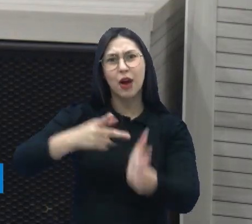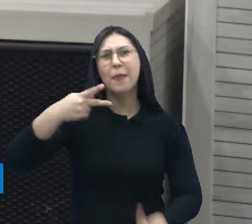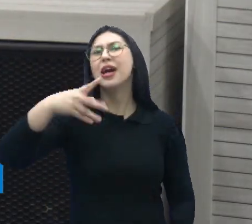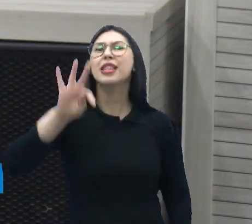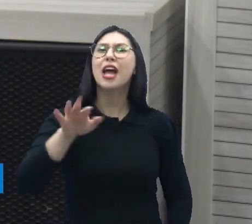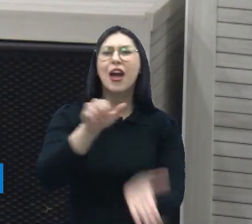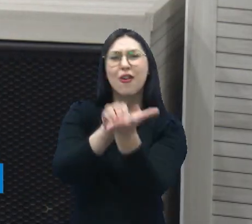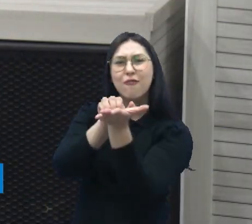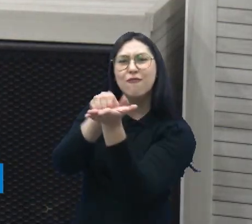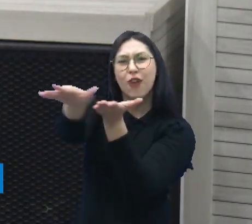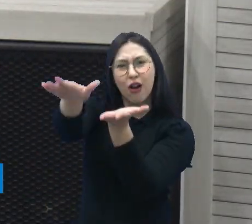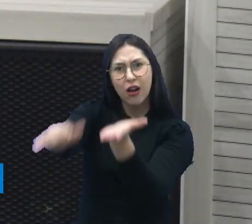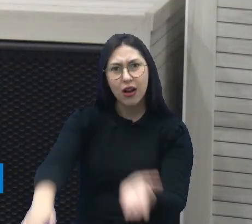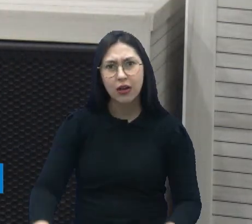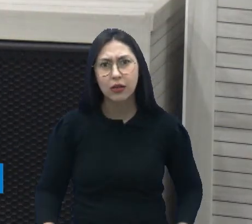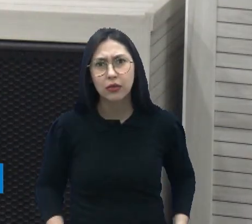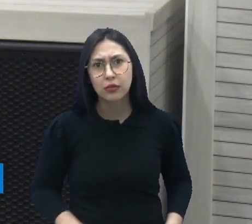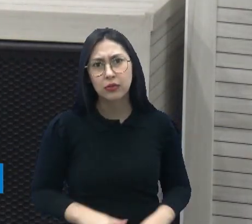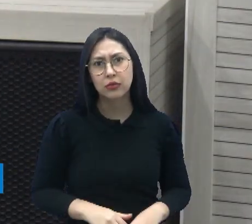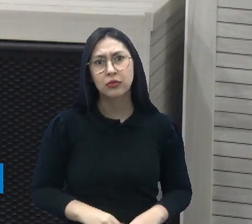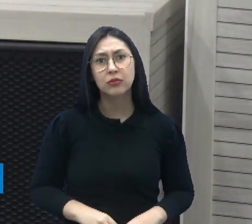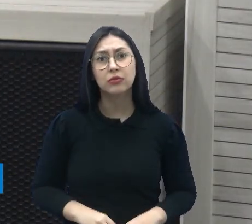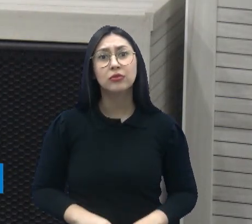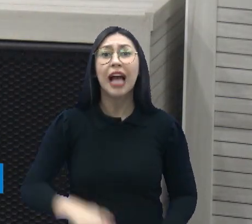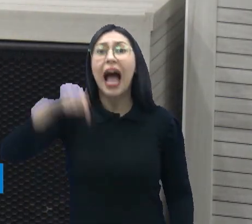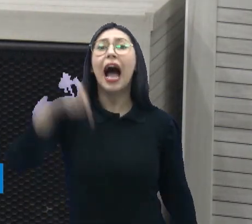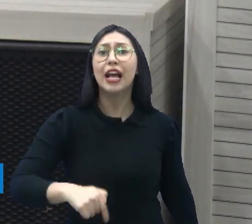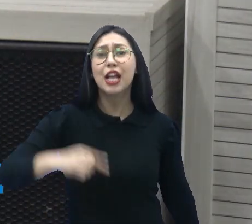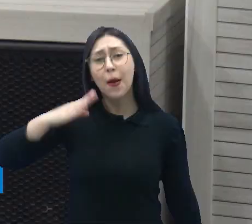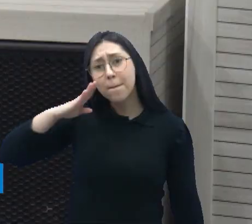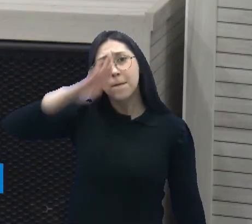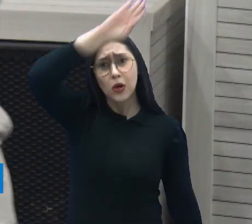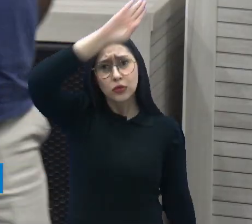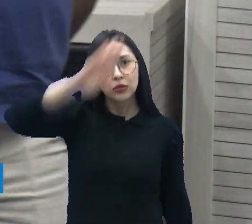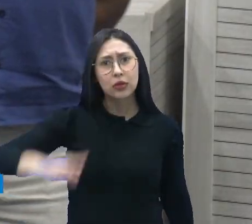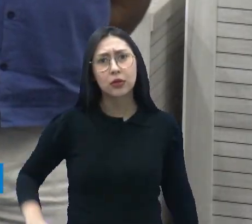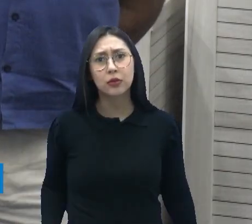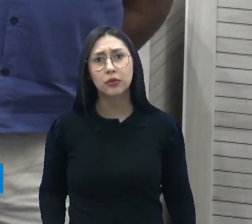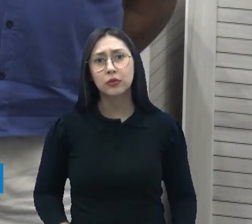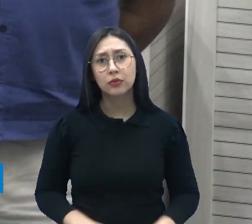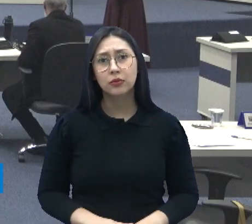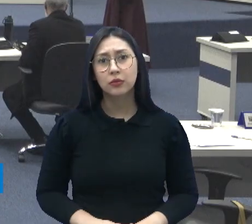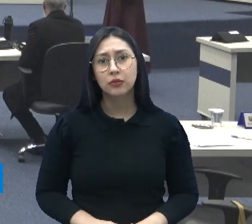Fora PT! Aqui é Bolsonaro!